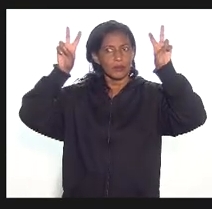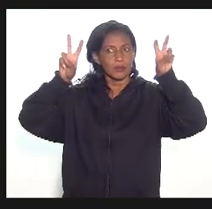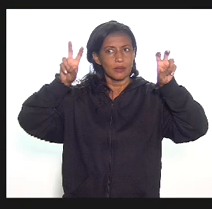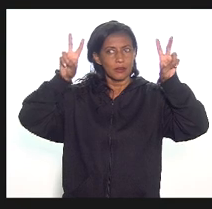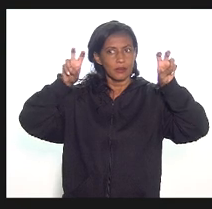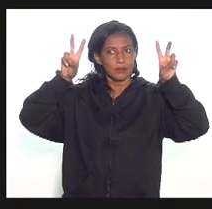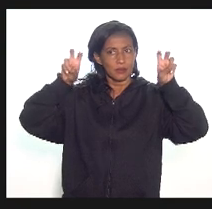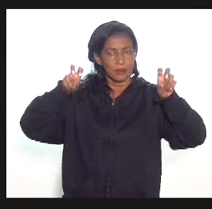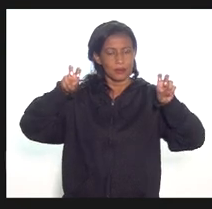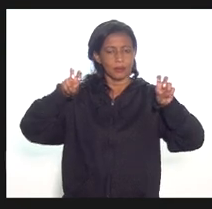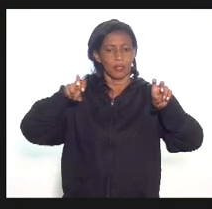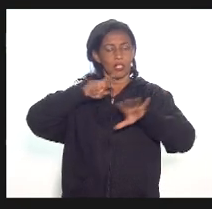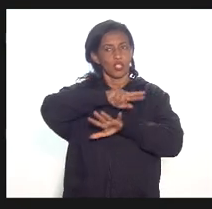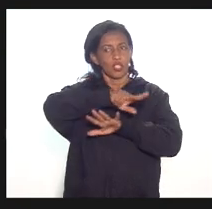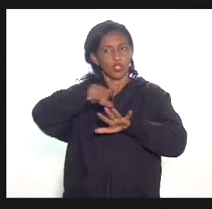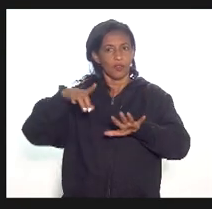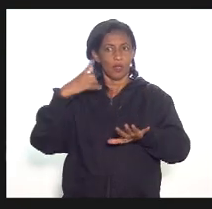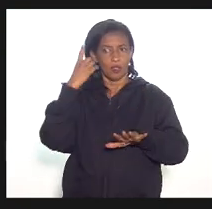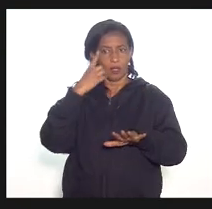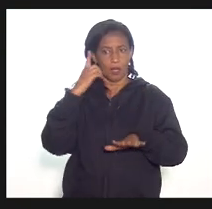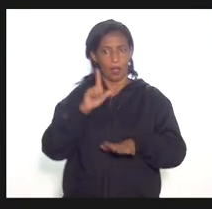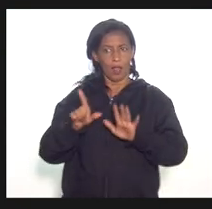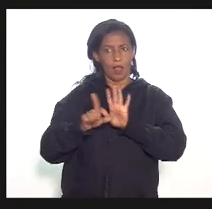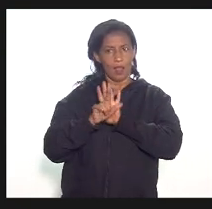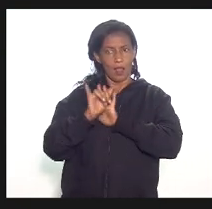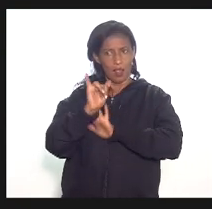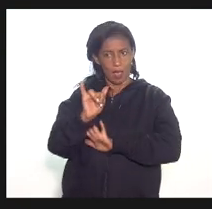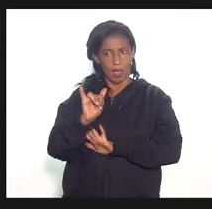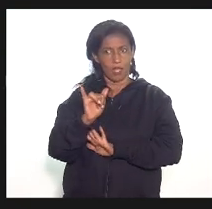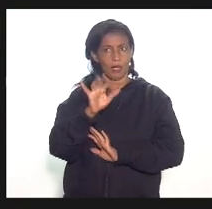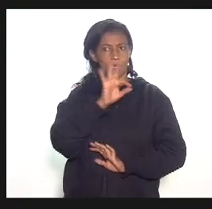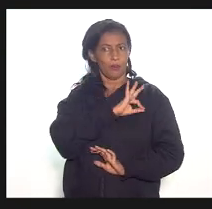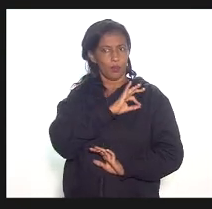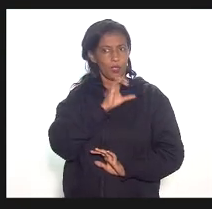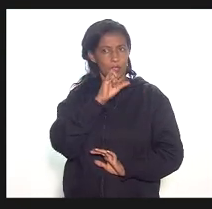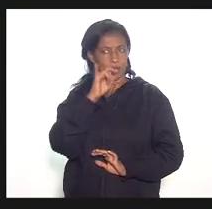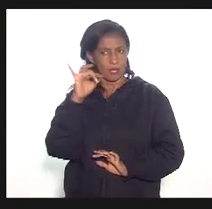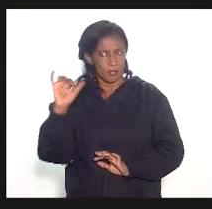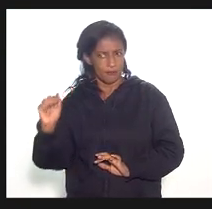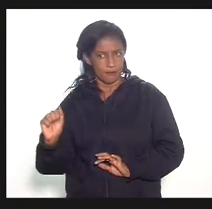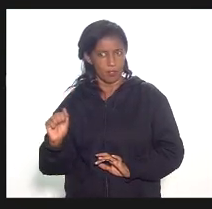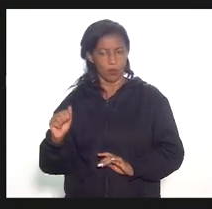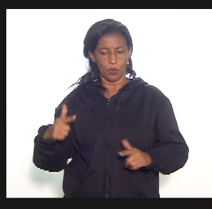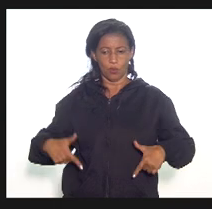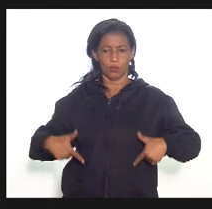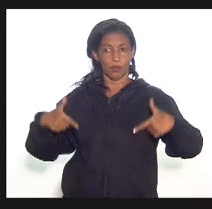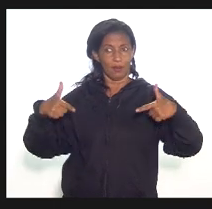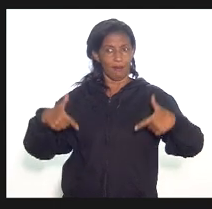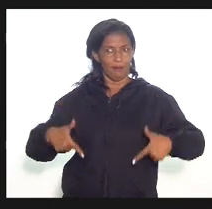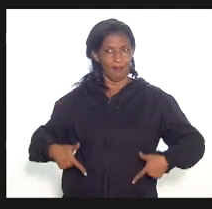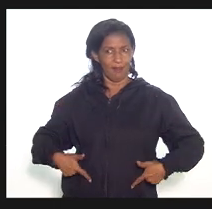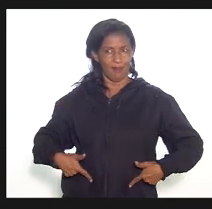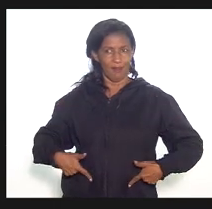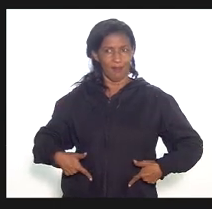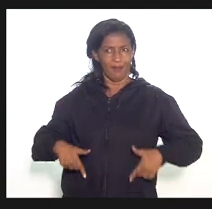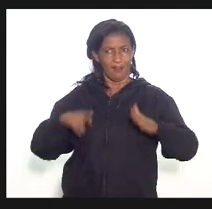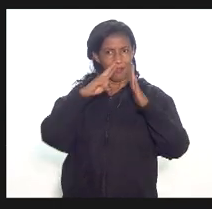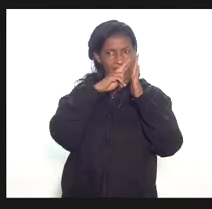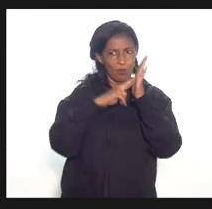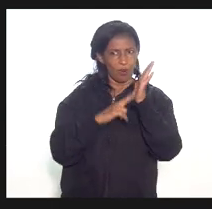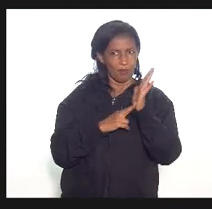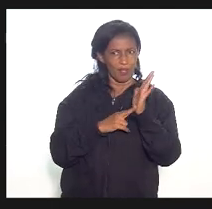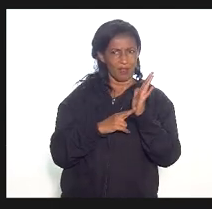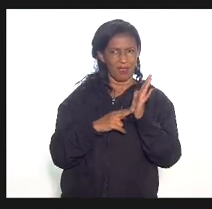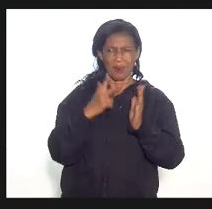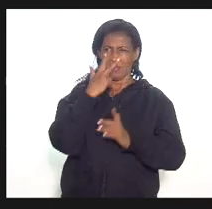iniciativa de vários deputados lei orgânica da polícia civil regulamentação da lei das armas então foi uma brincadeira